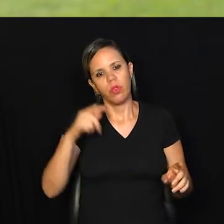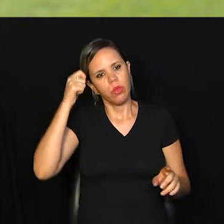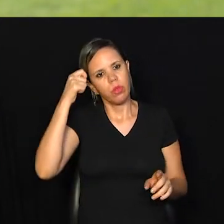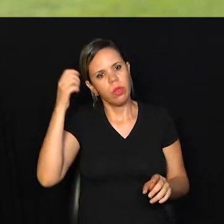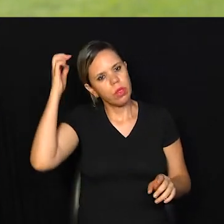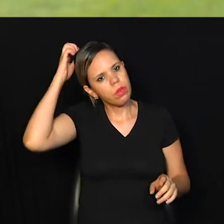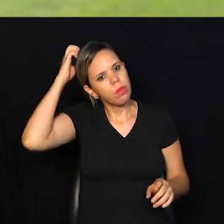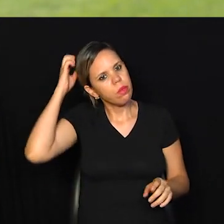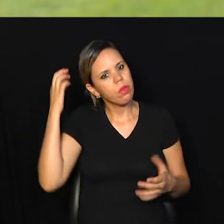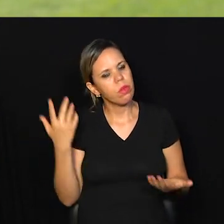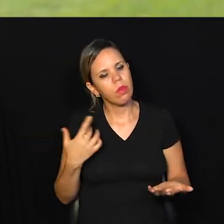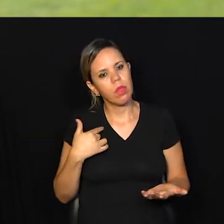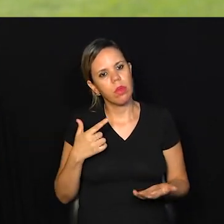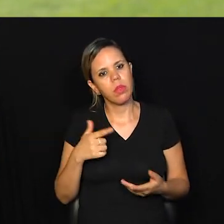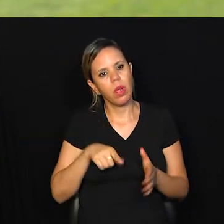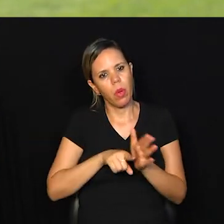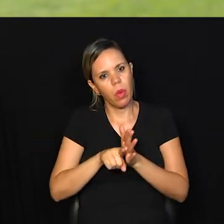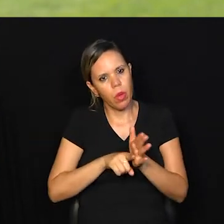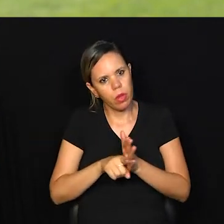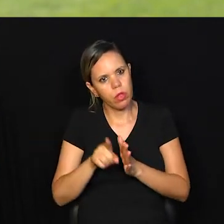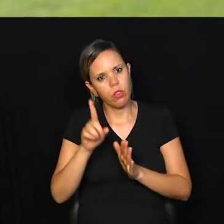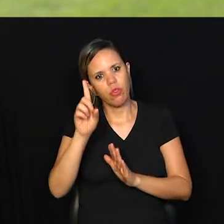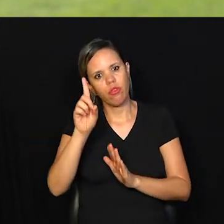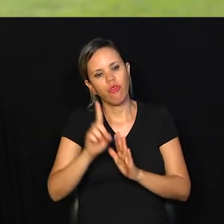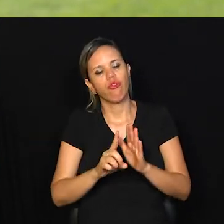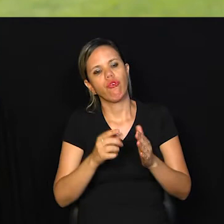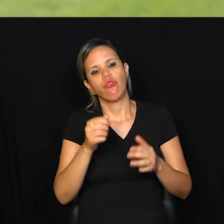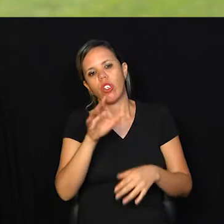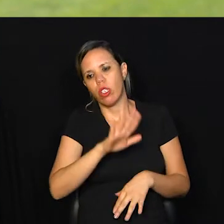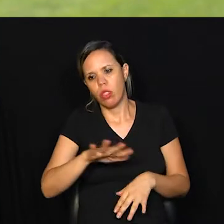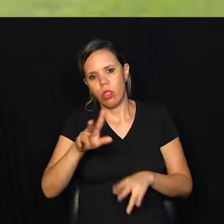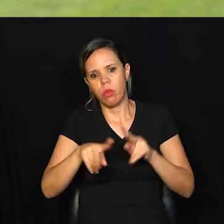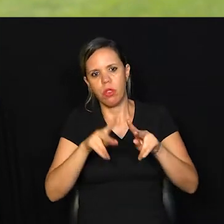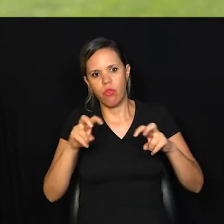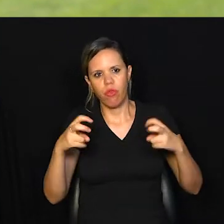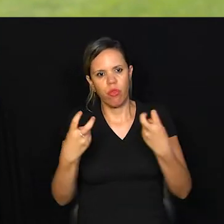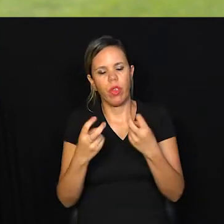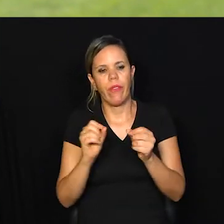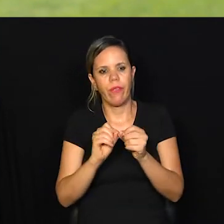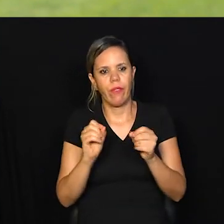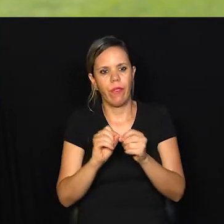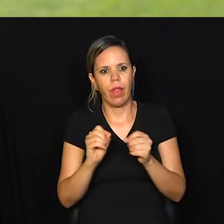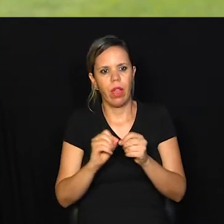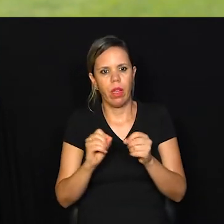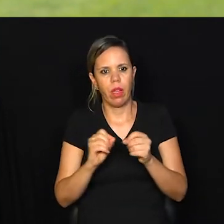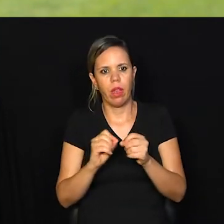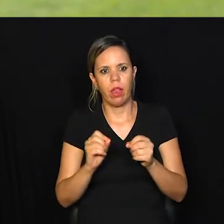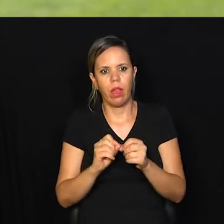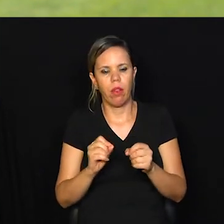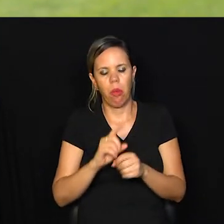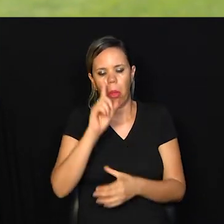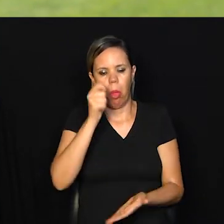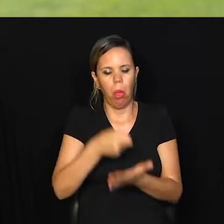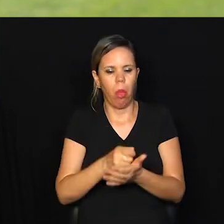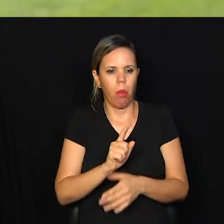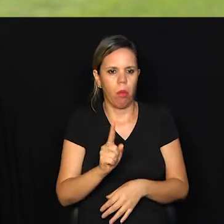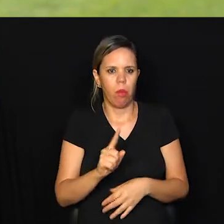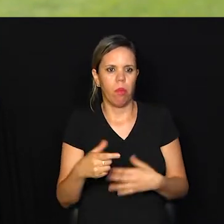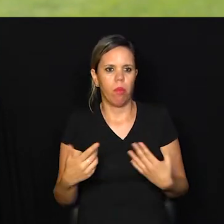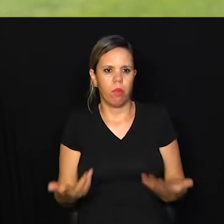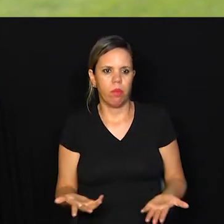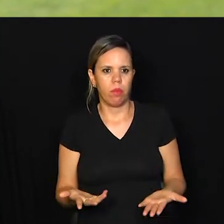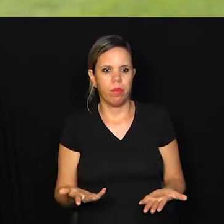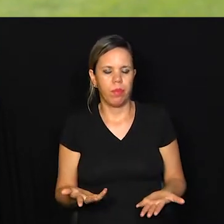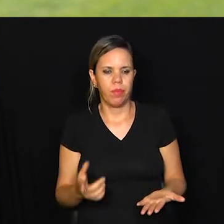isso sem consultar os dirigentes, sem falar com as torcidas, não fazer negócio de cima para baixo, autoritário, achando que eu